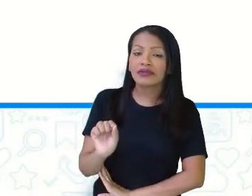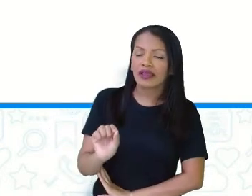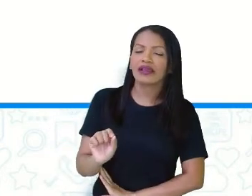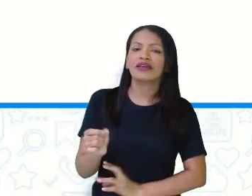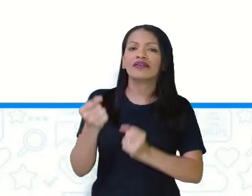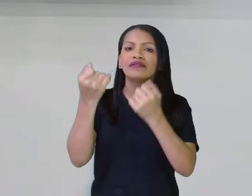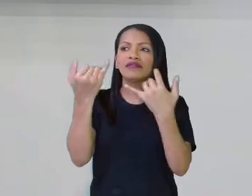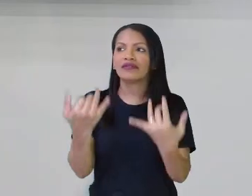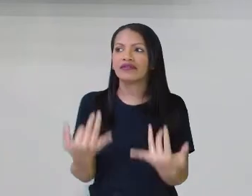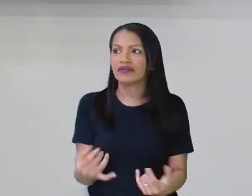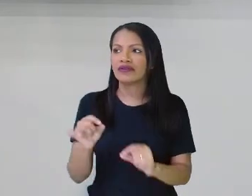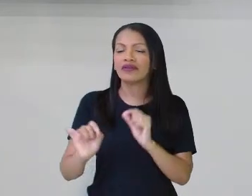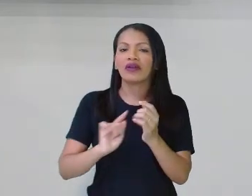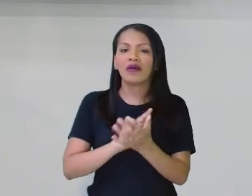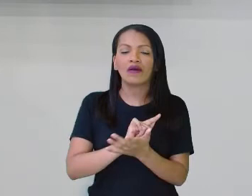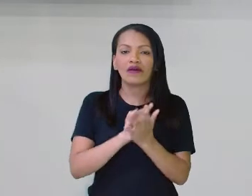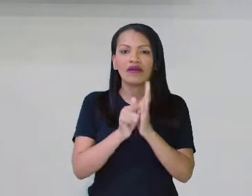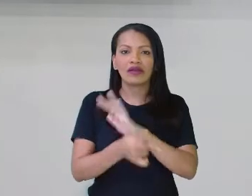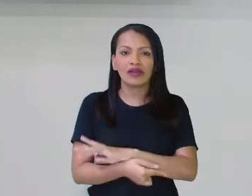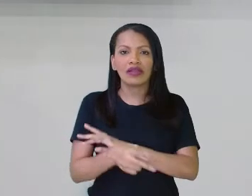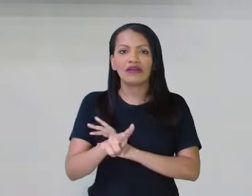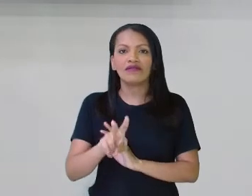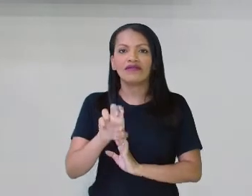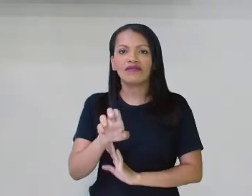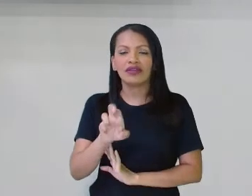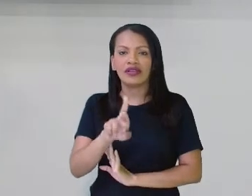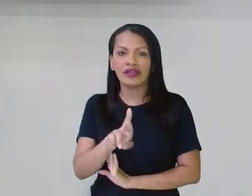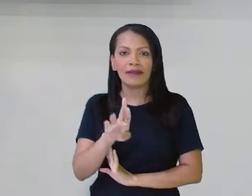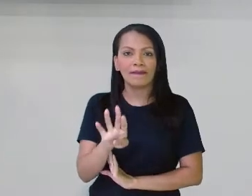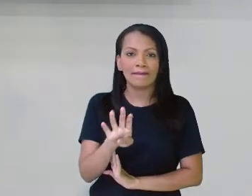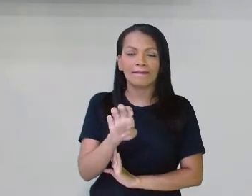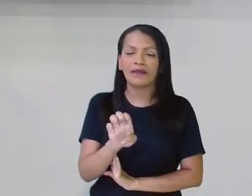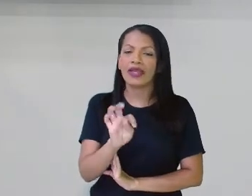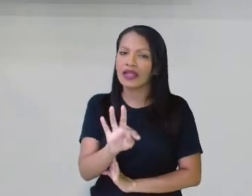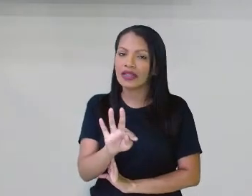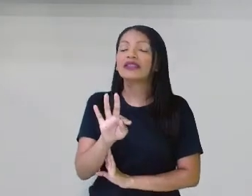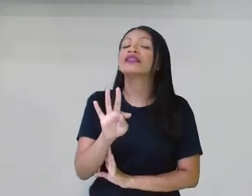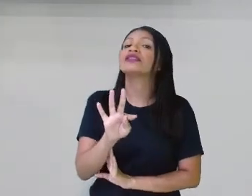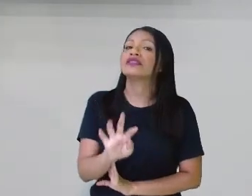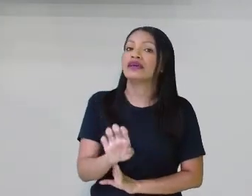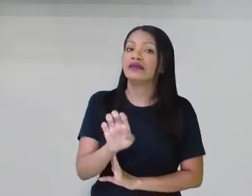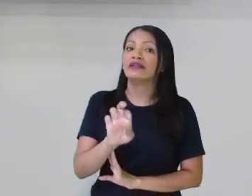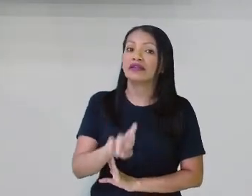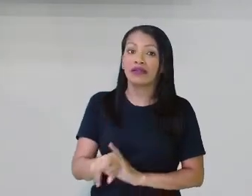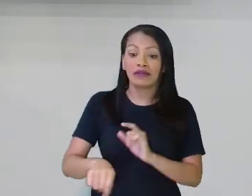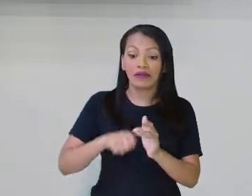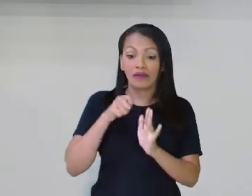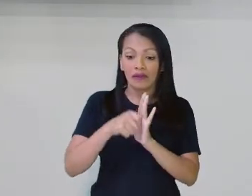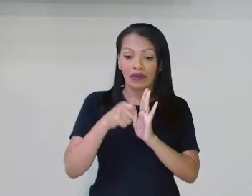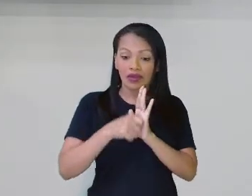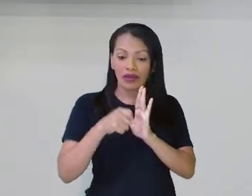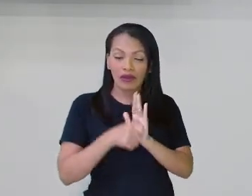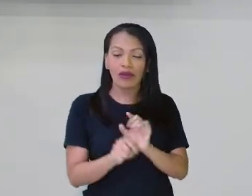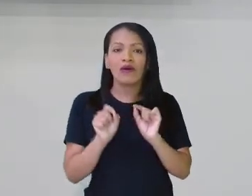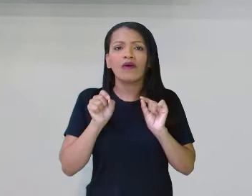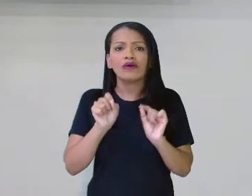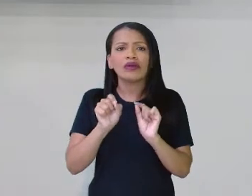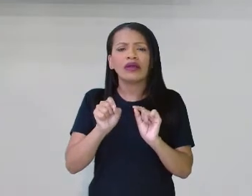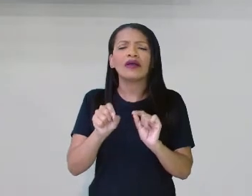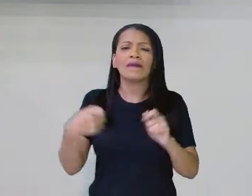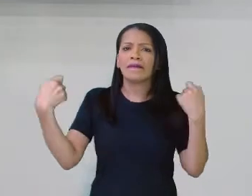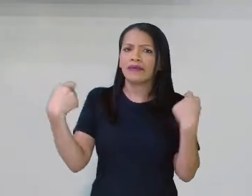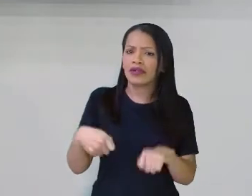estamos falando do gênero textual verbete. Então, planejar para escrever um verbete. O que é que a gente